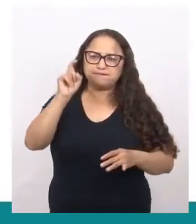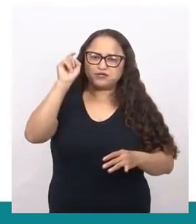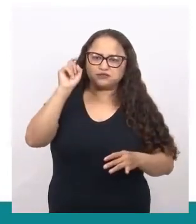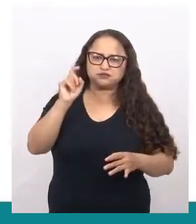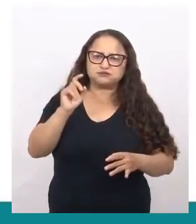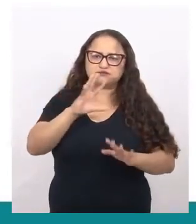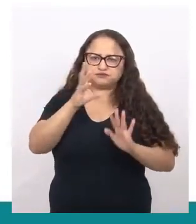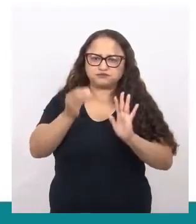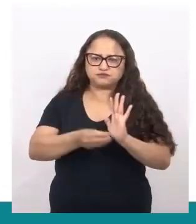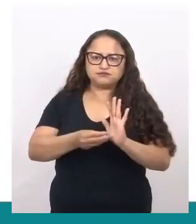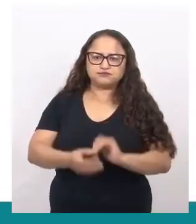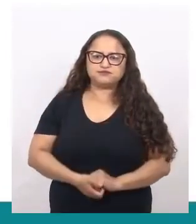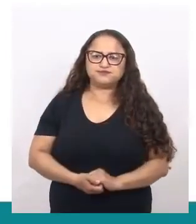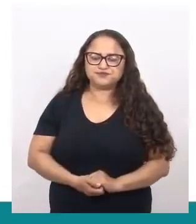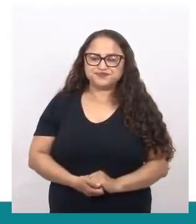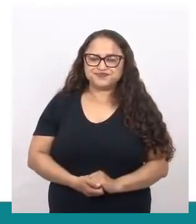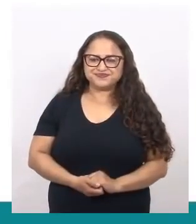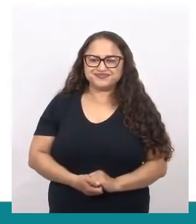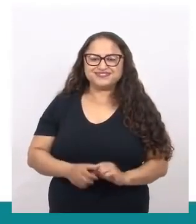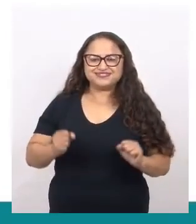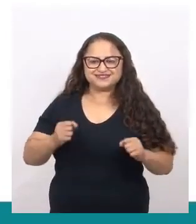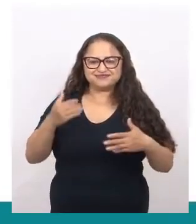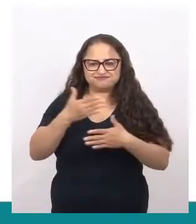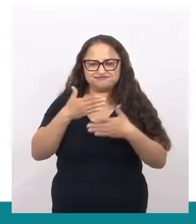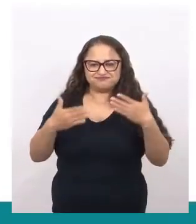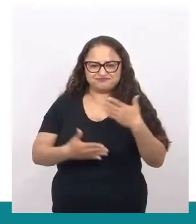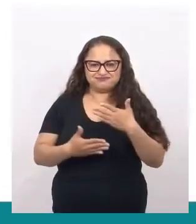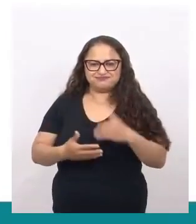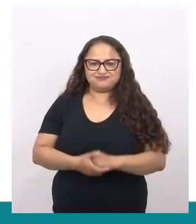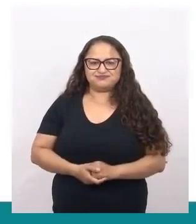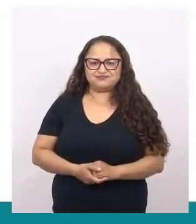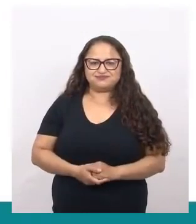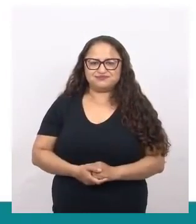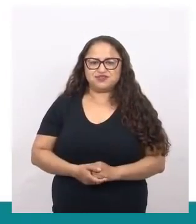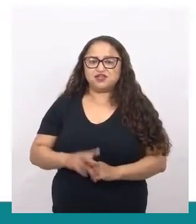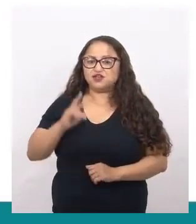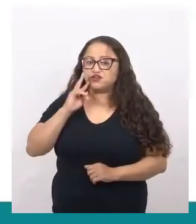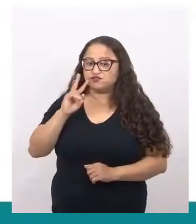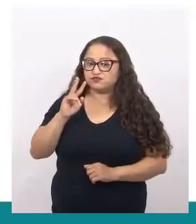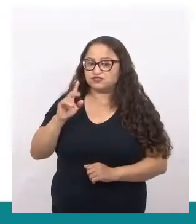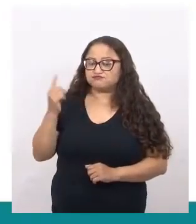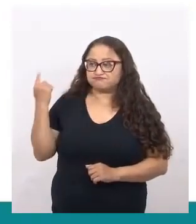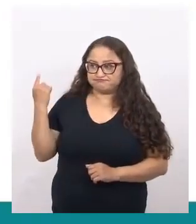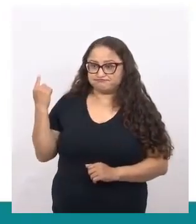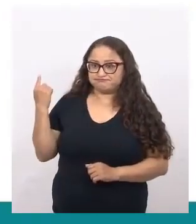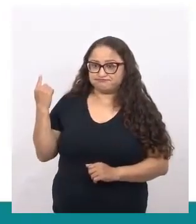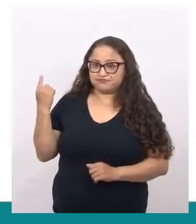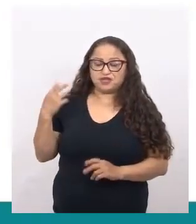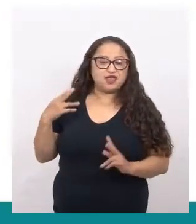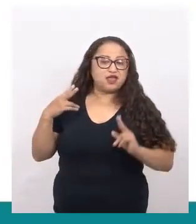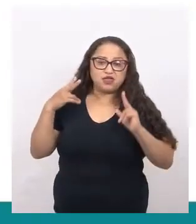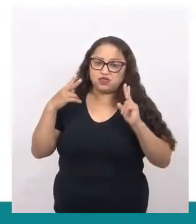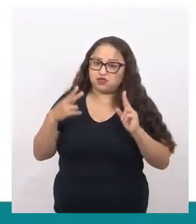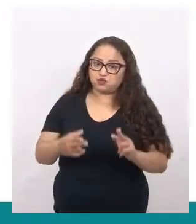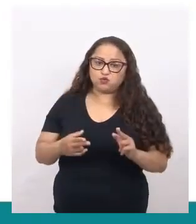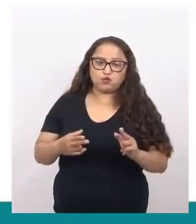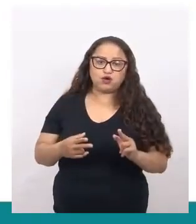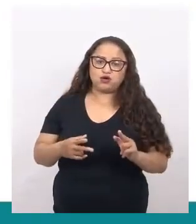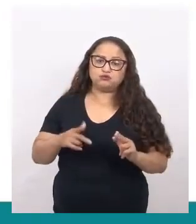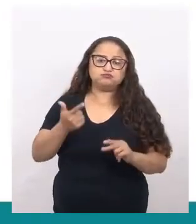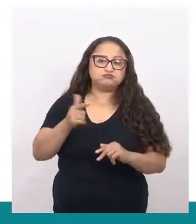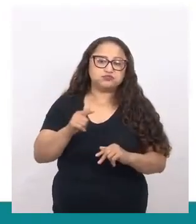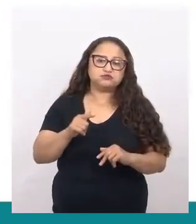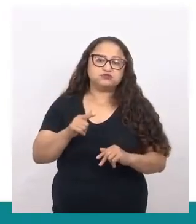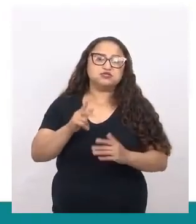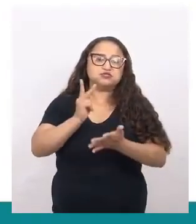atualizar a tela e pode passar mais para baixo, ele vai rolar, tá? É a mesma tela, não tem nenhuma passagem, ele